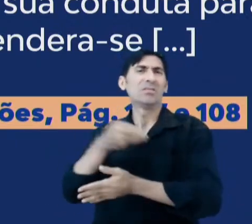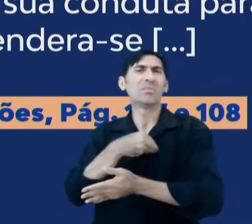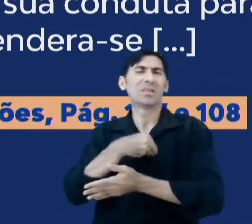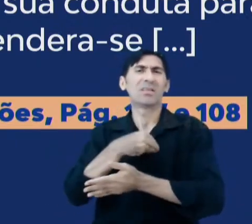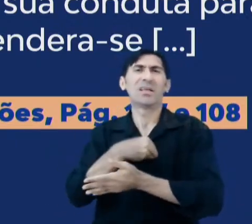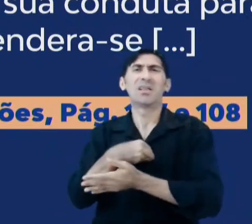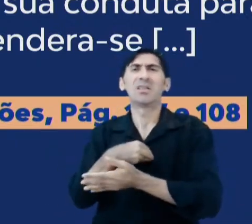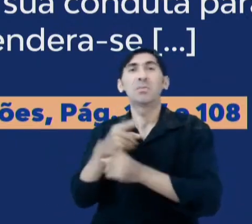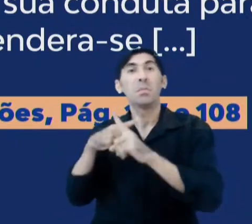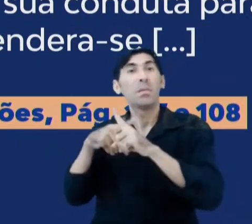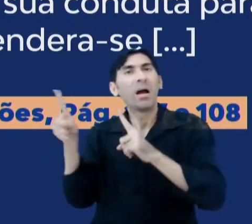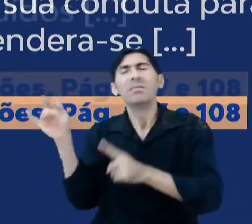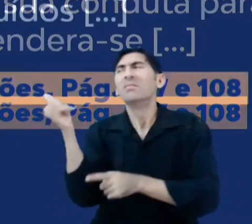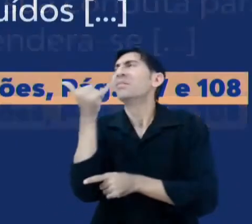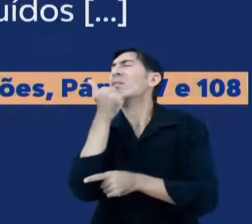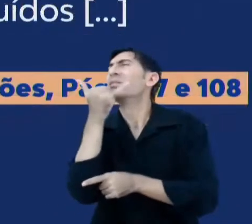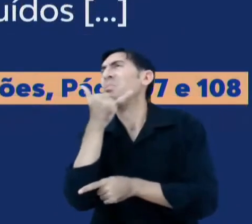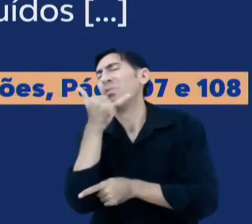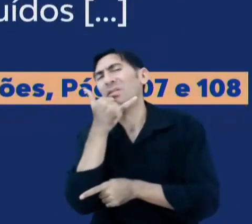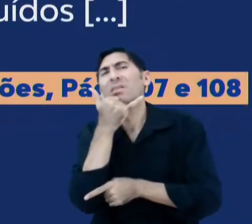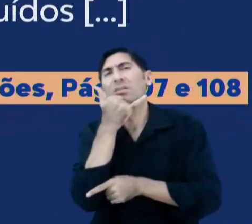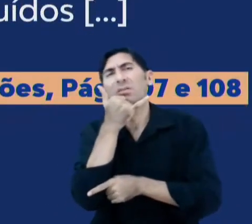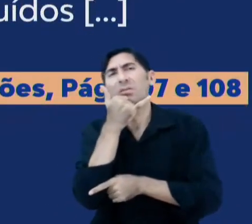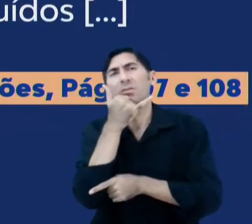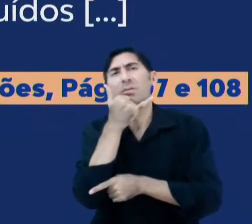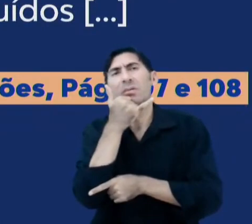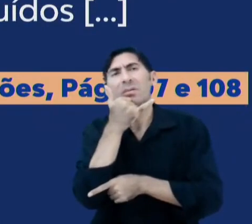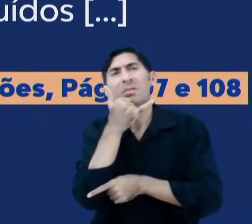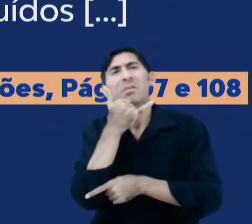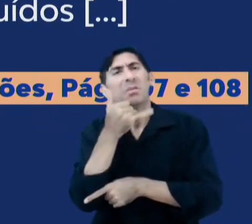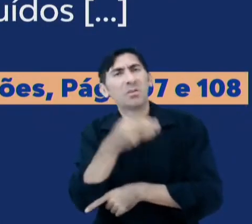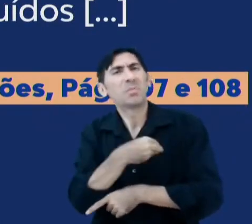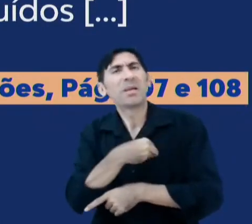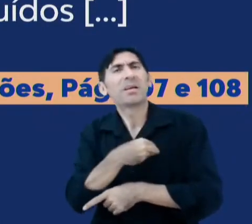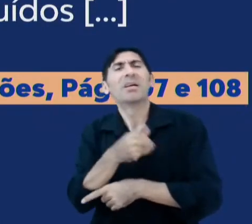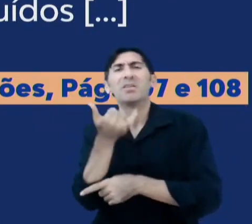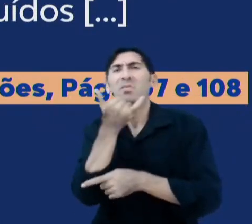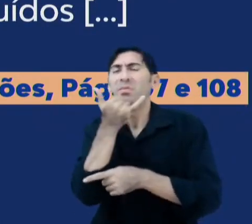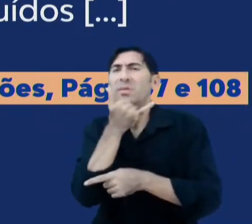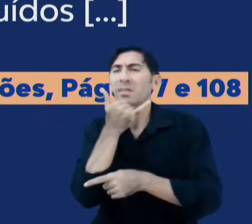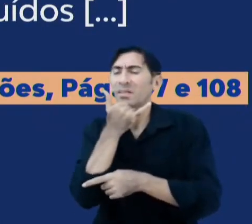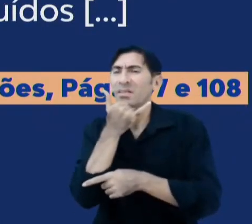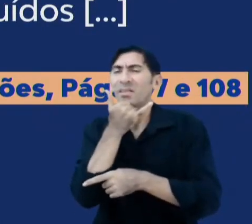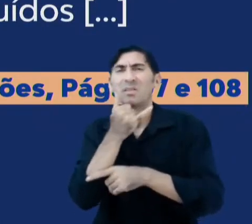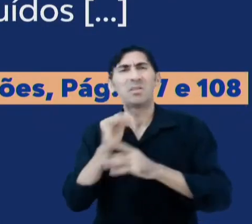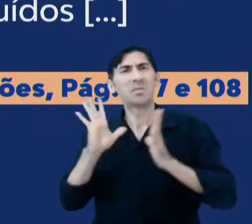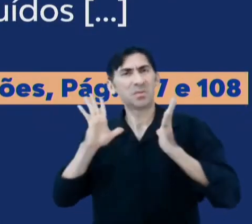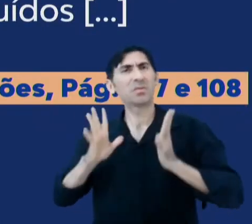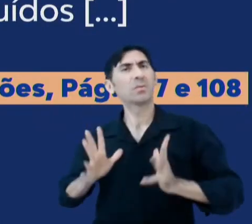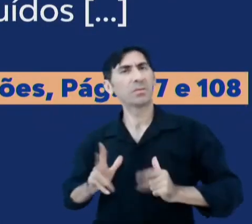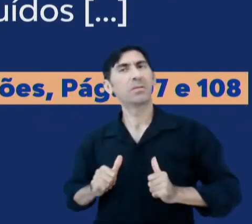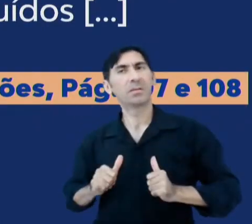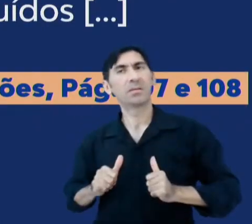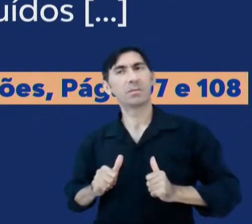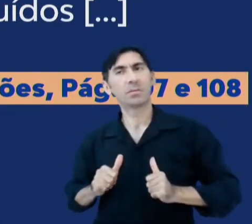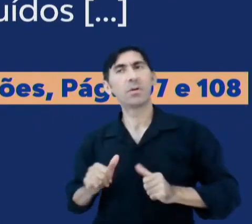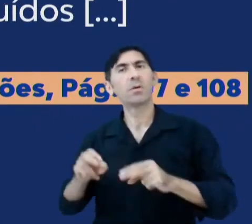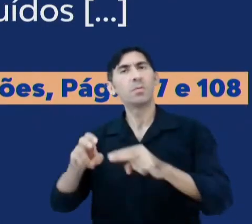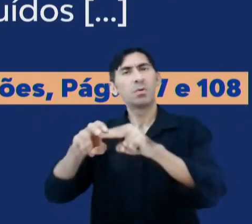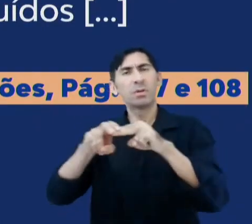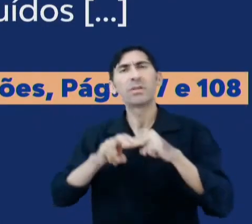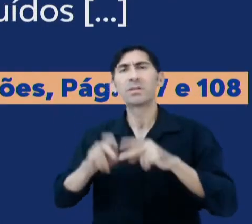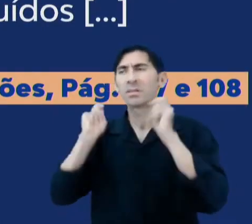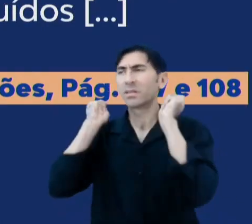transgressão. Sua transgressão fora perdoada, seu pecado purificado. Podia, portanto, suportar